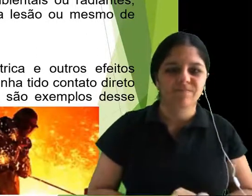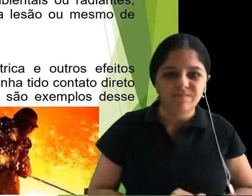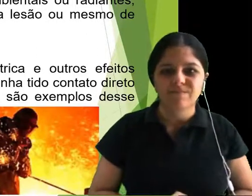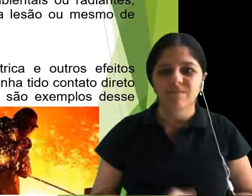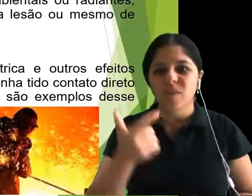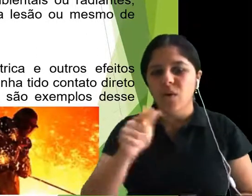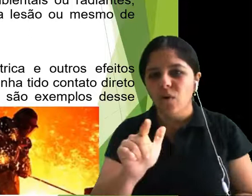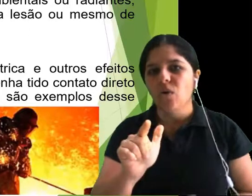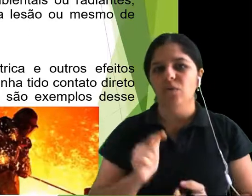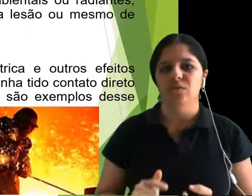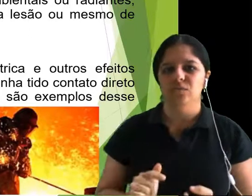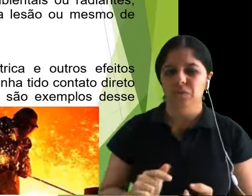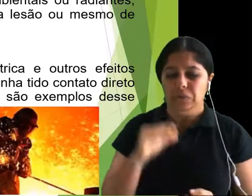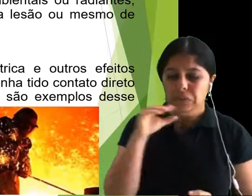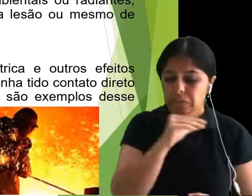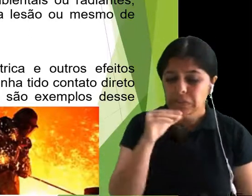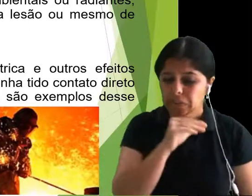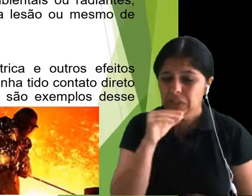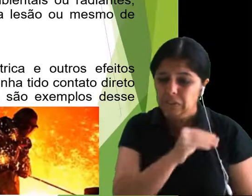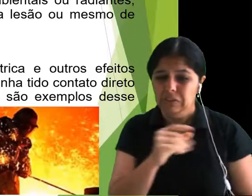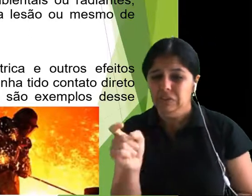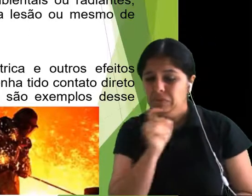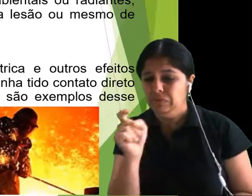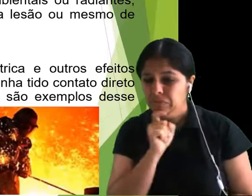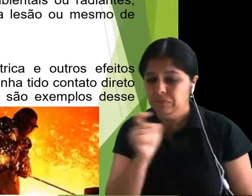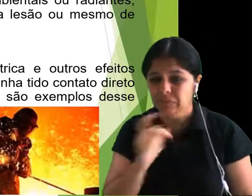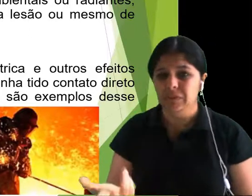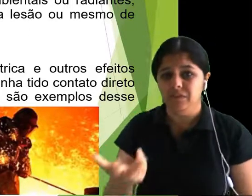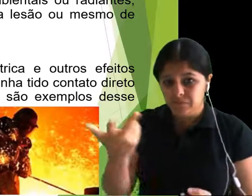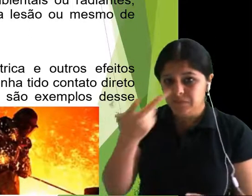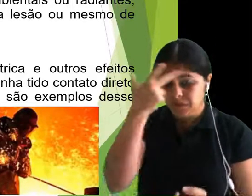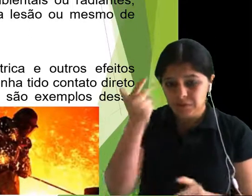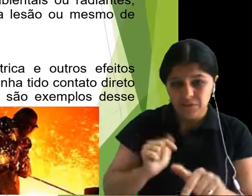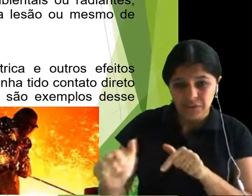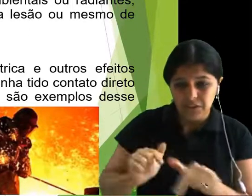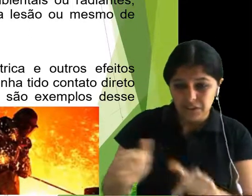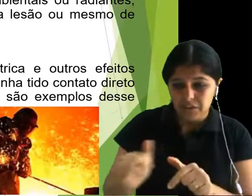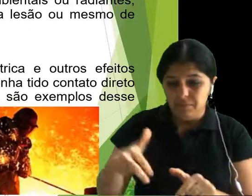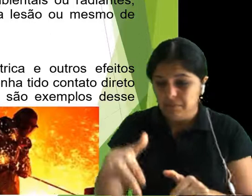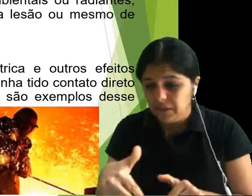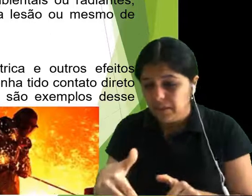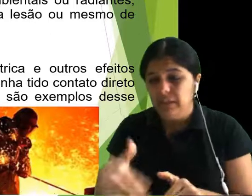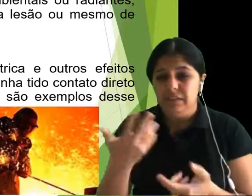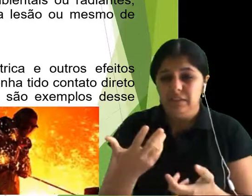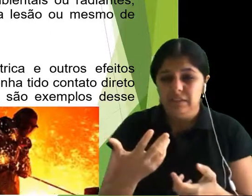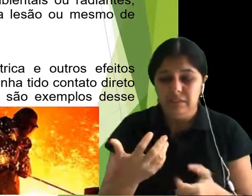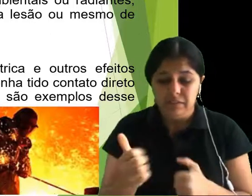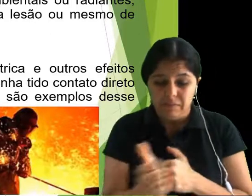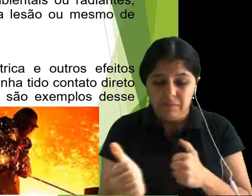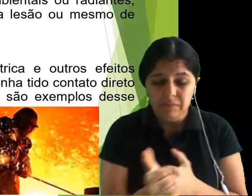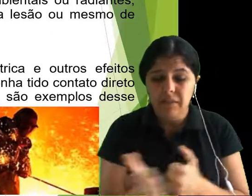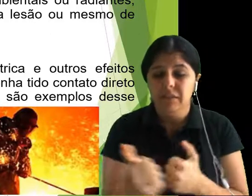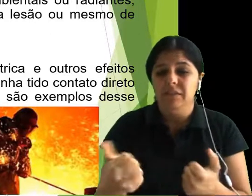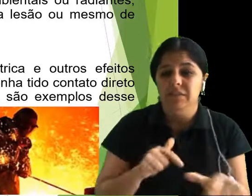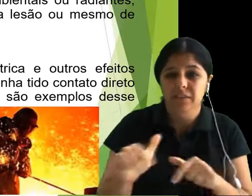a temperaturas extremas. Então, são os casos em que a pessoa se expõe a temperaturas ou muito altas ou muito